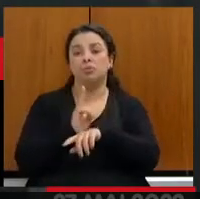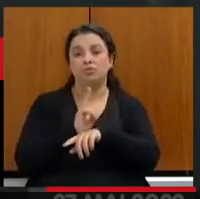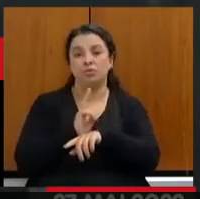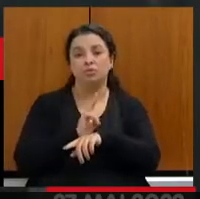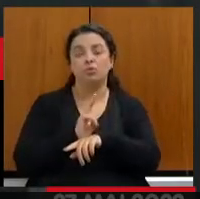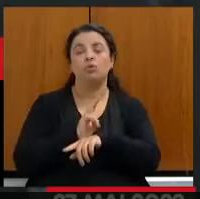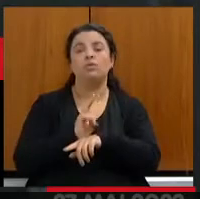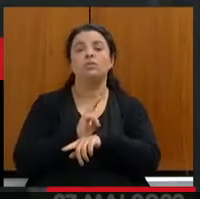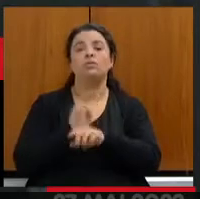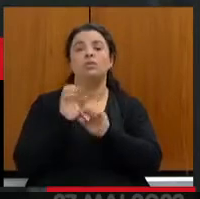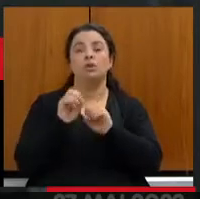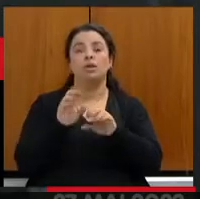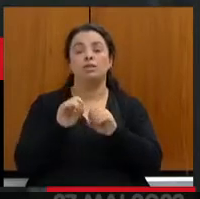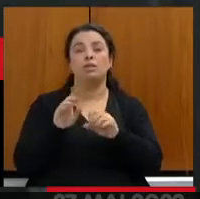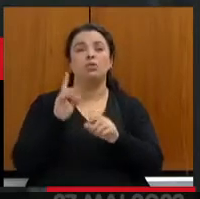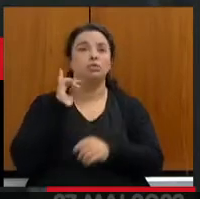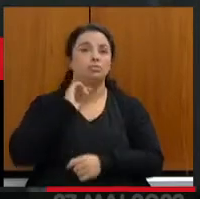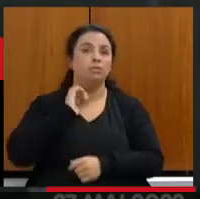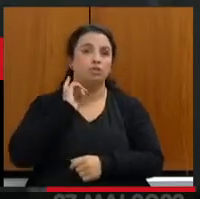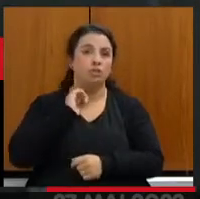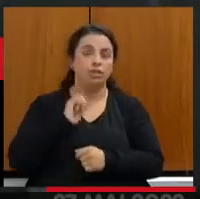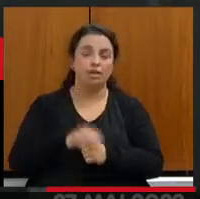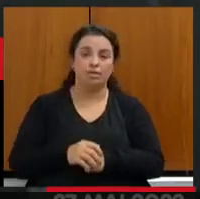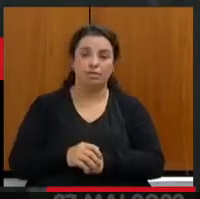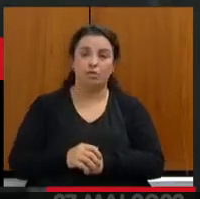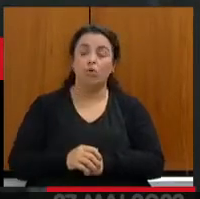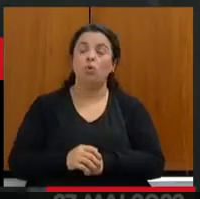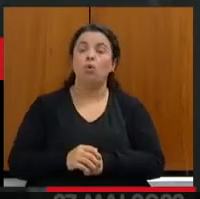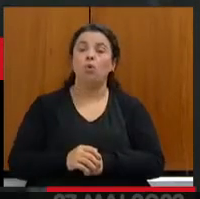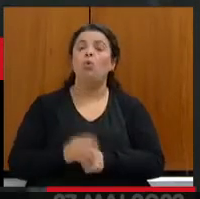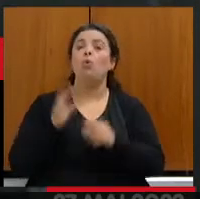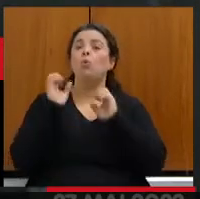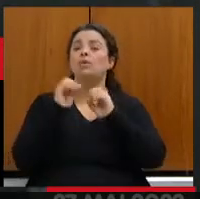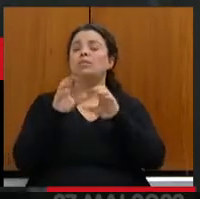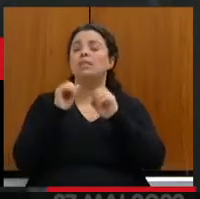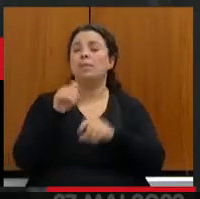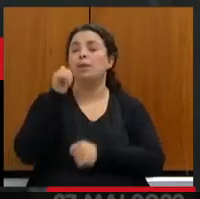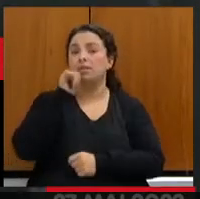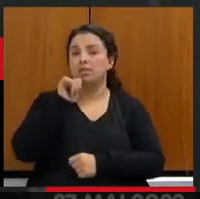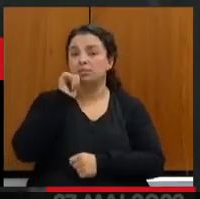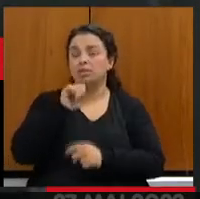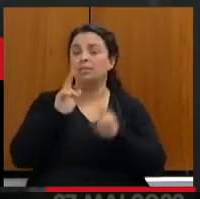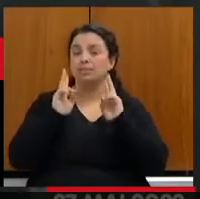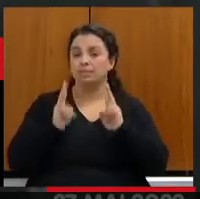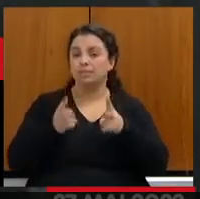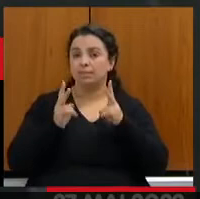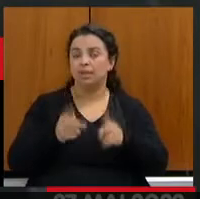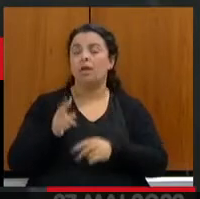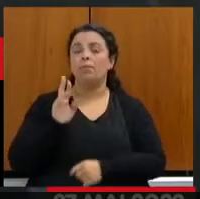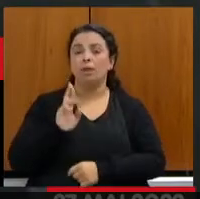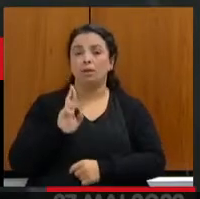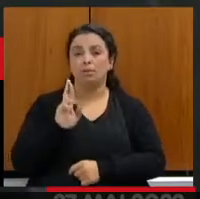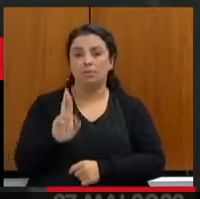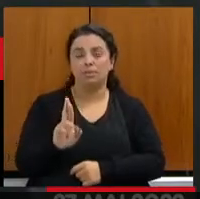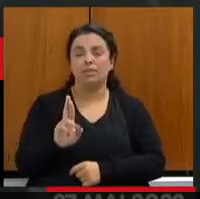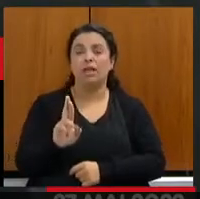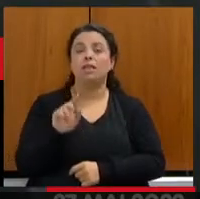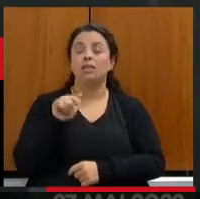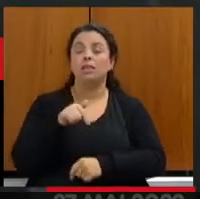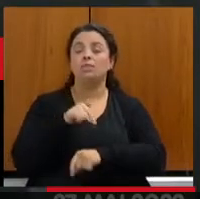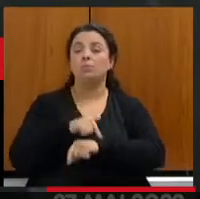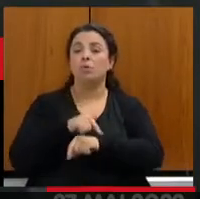e e o legado das mulheres foi sempre estará representado neste momento de